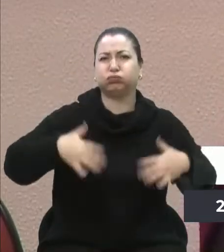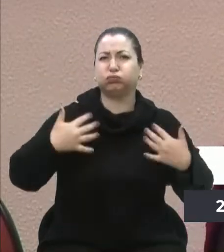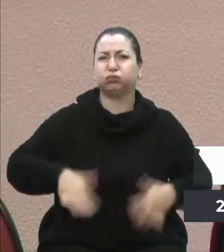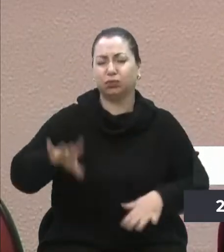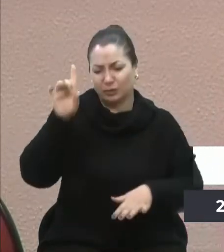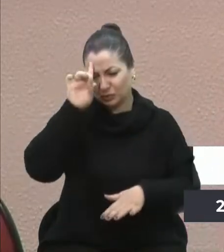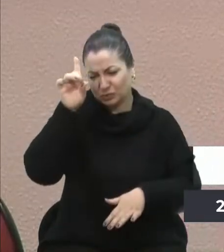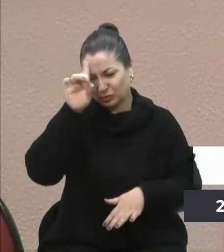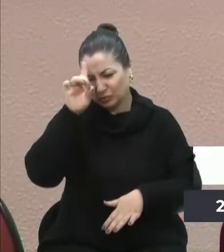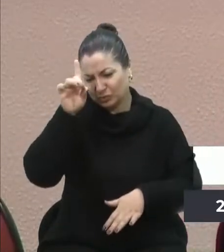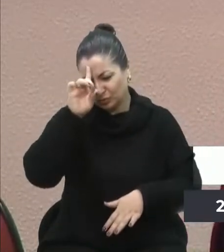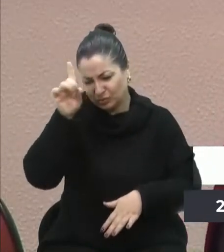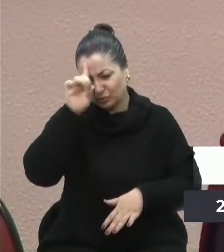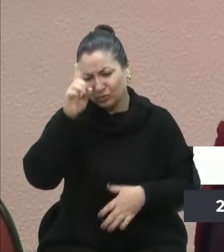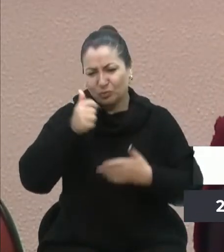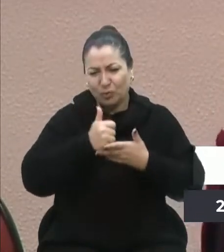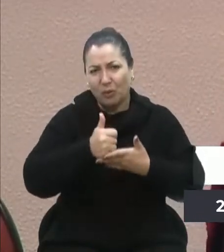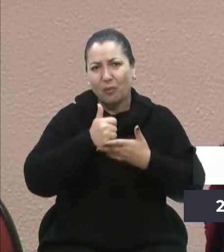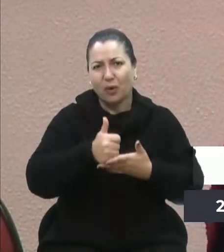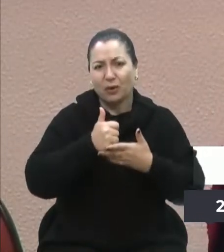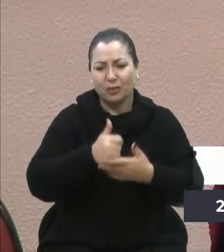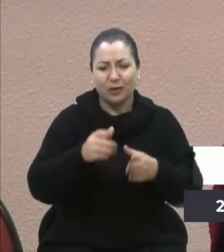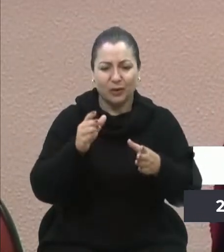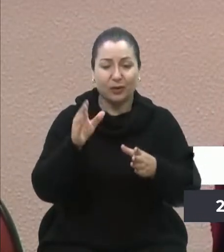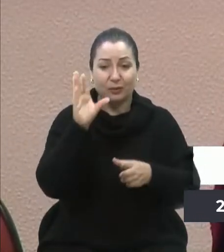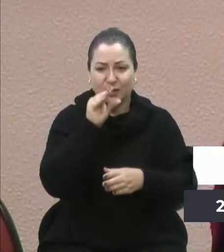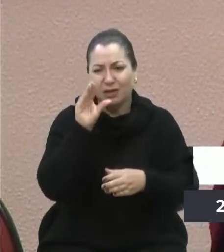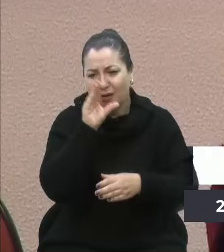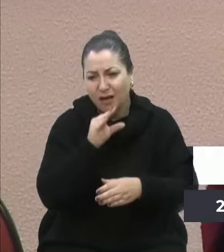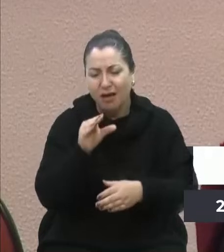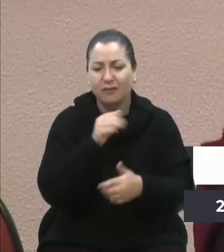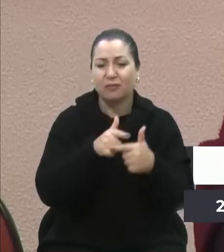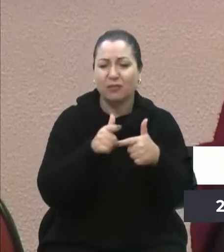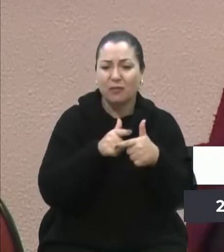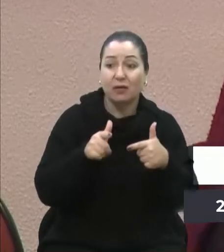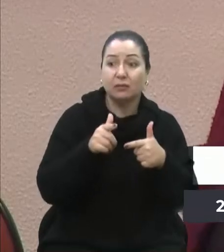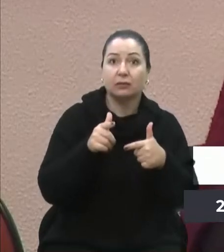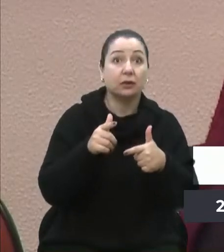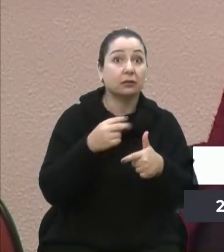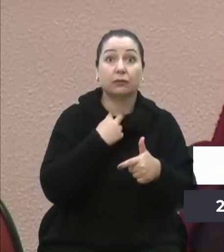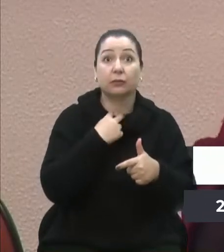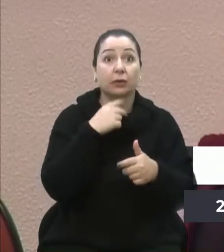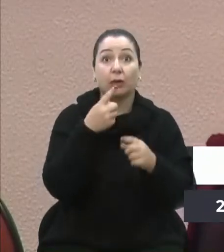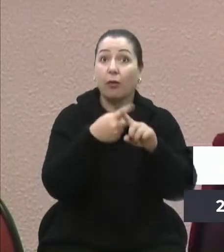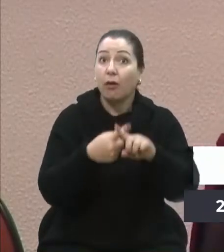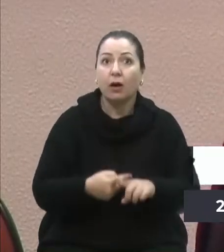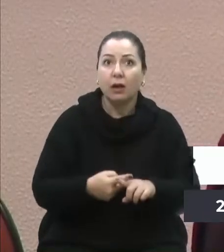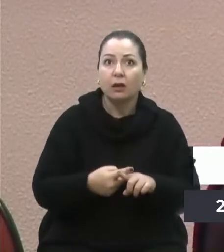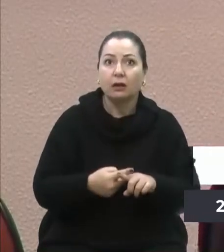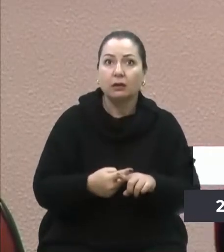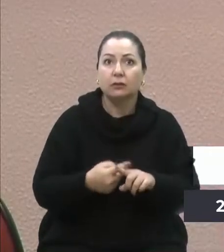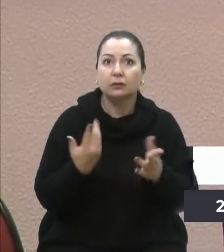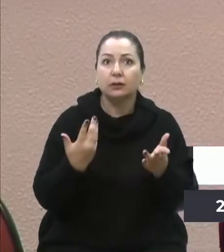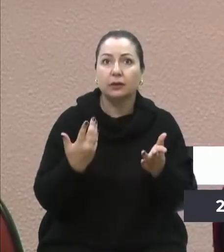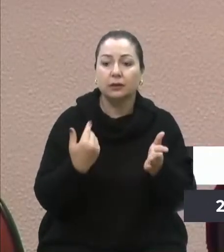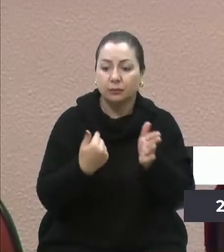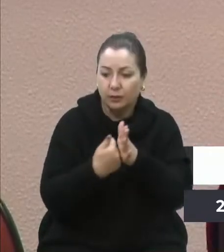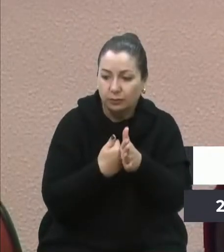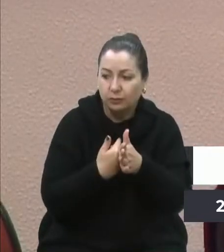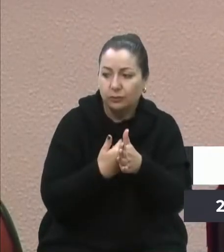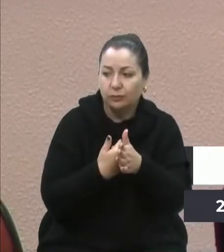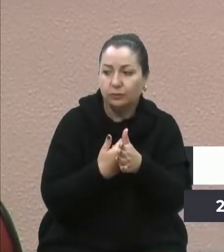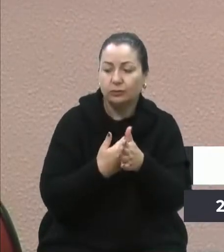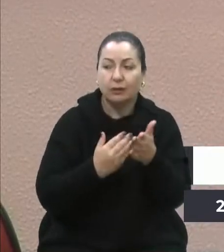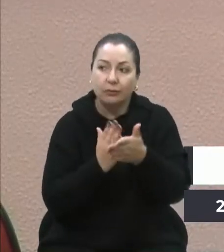os problemas, verificando que não vão poder concorrer. E aí eu me pergunto, a gente vai ter, aprovando